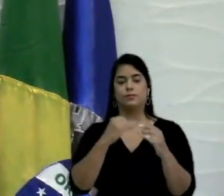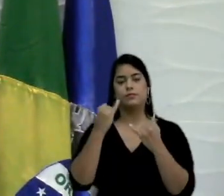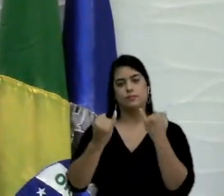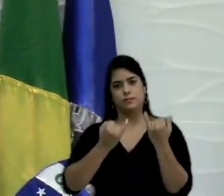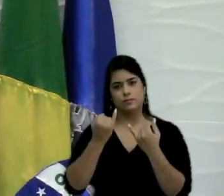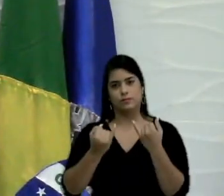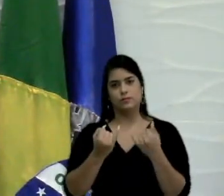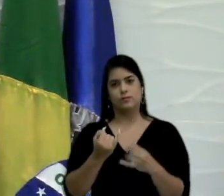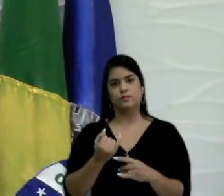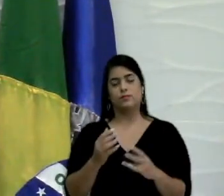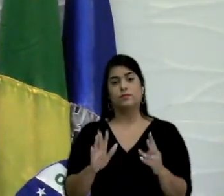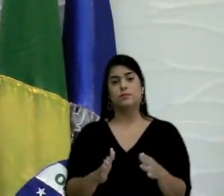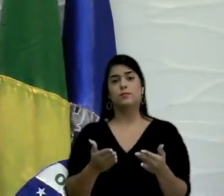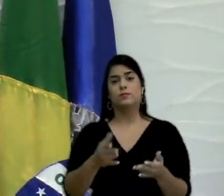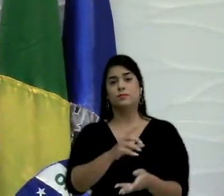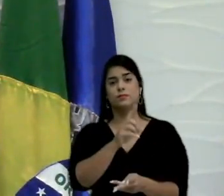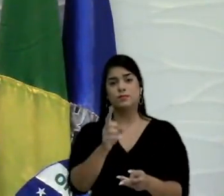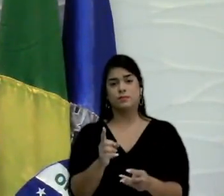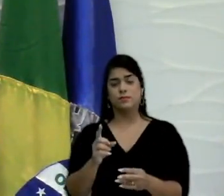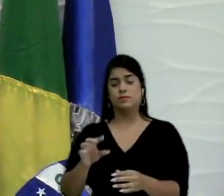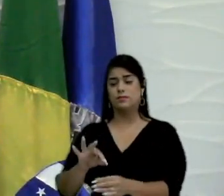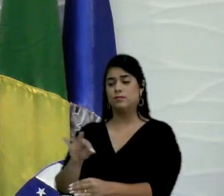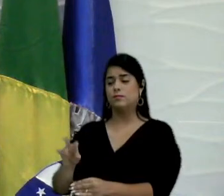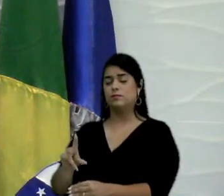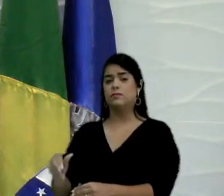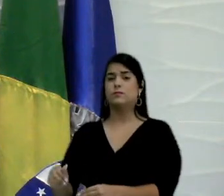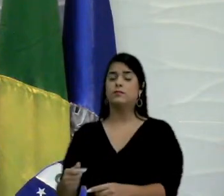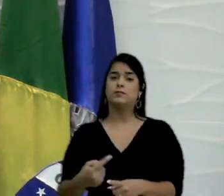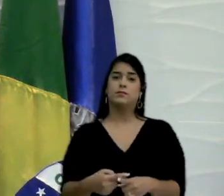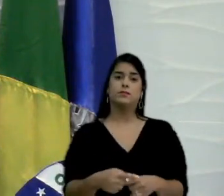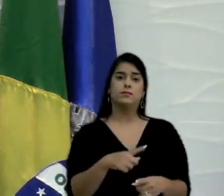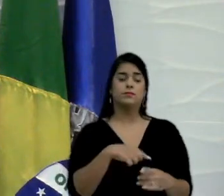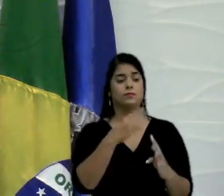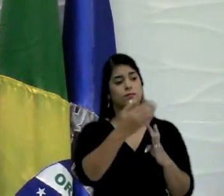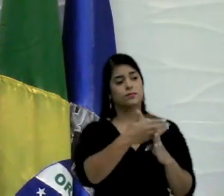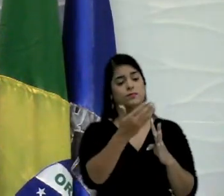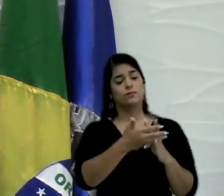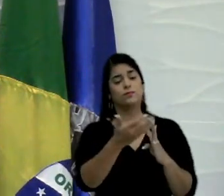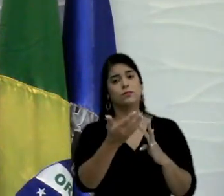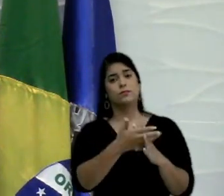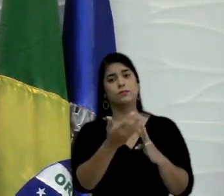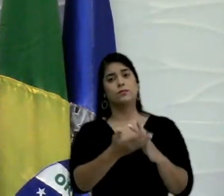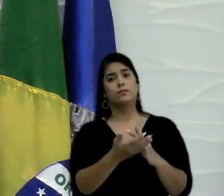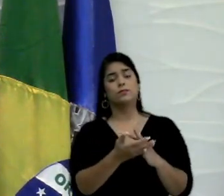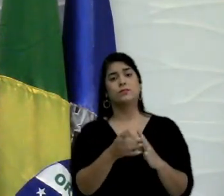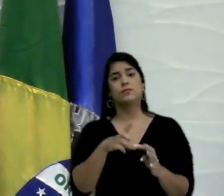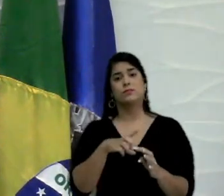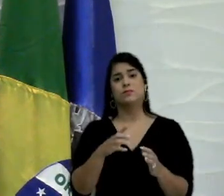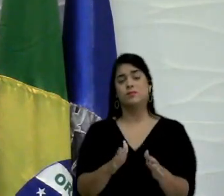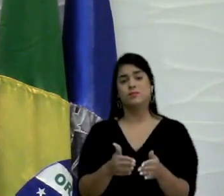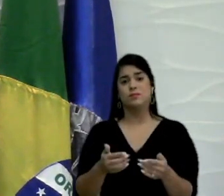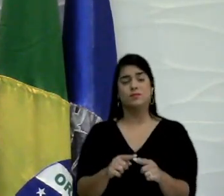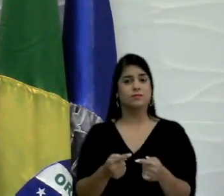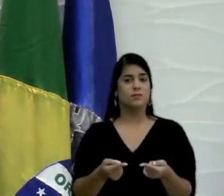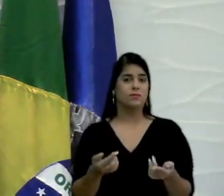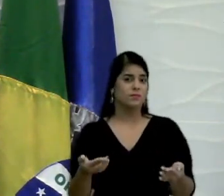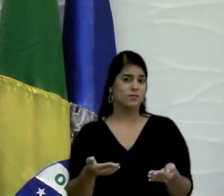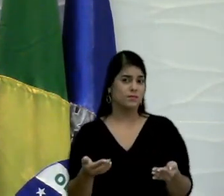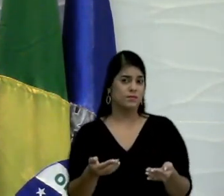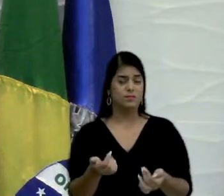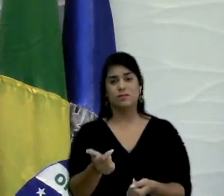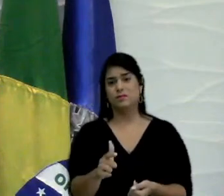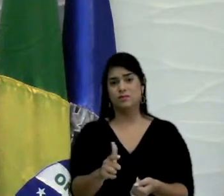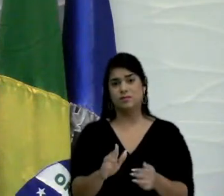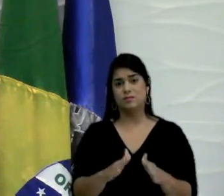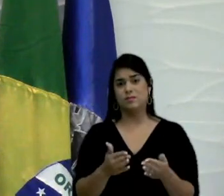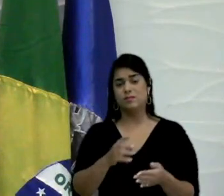Quando vai ser o próximo abastecimento da Vila do Espírito Santo porque tem um calendário e tinha esse calendário e agora não tá no calendário qual é o dia